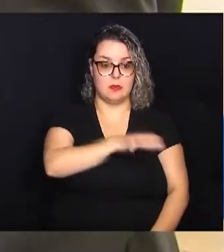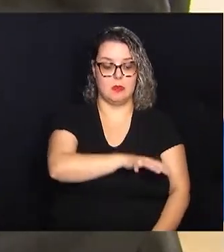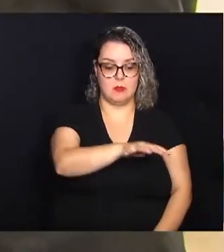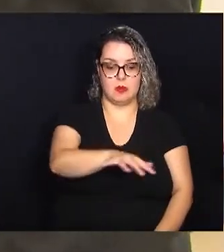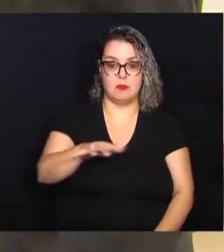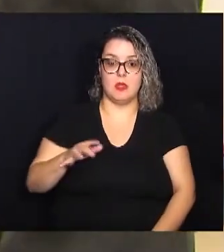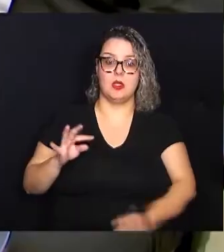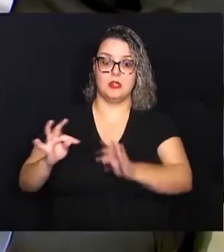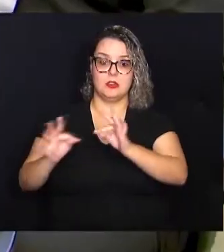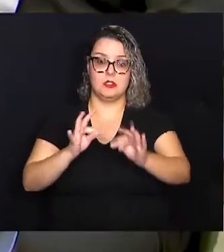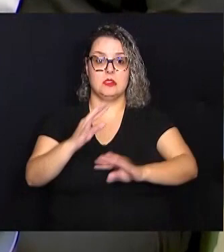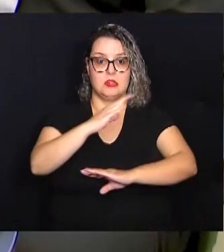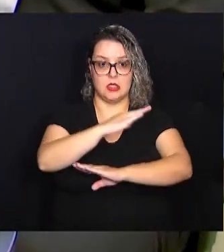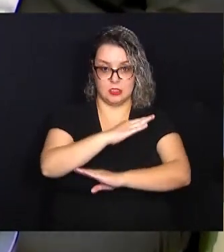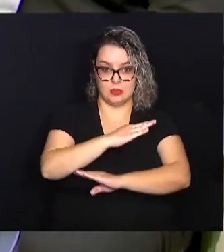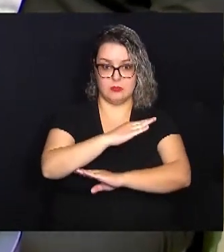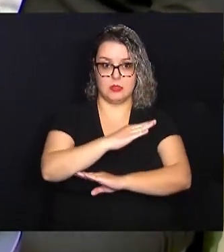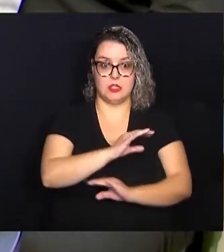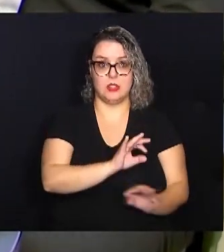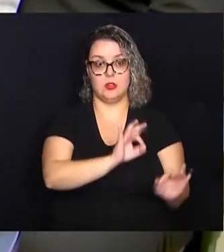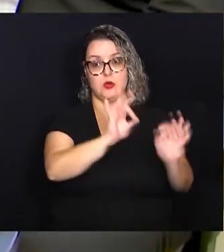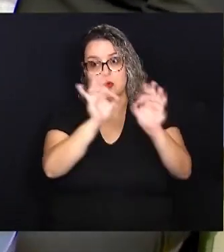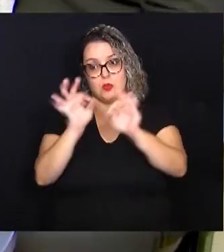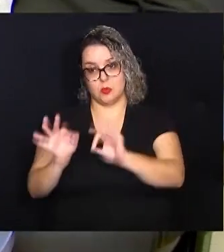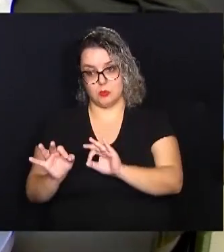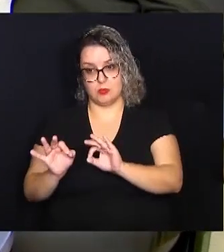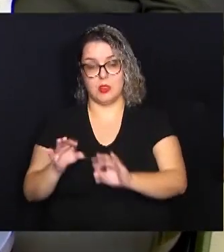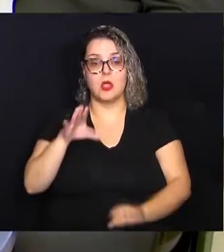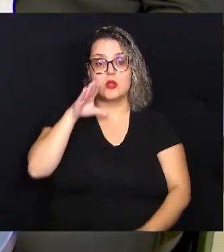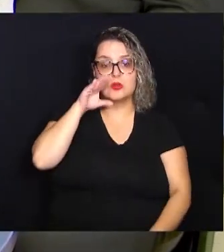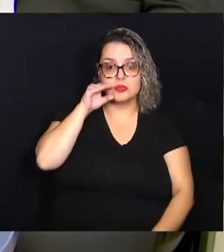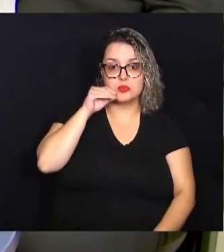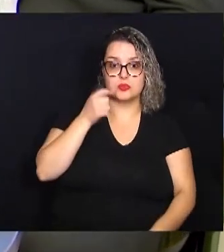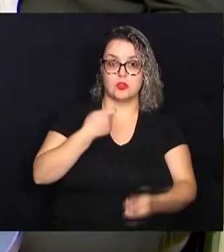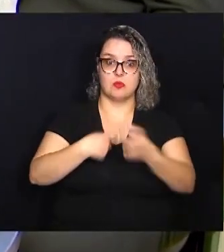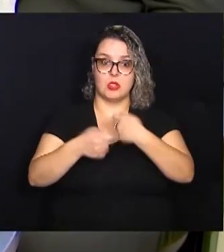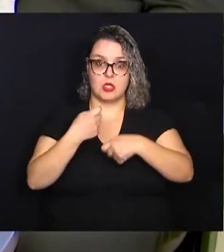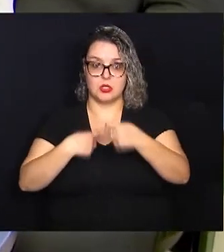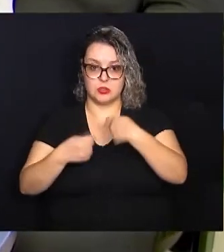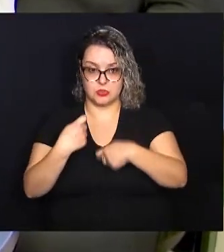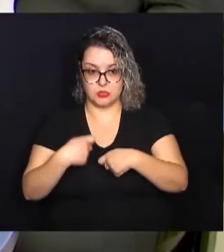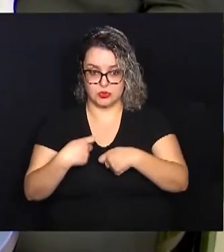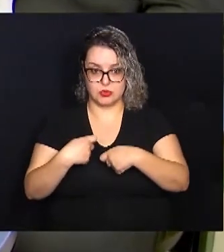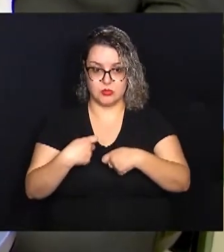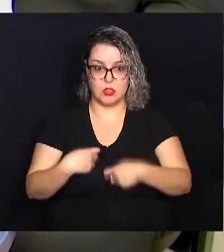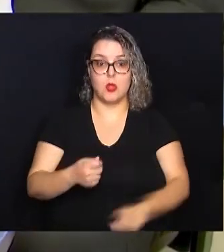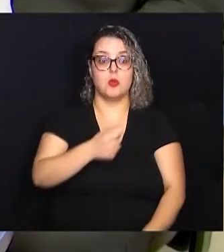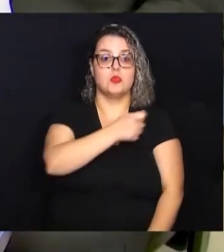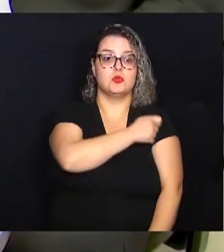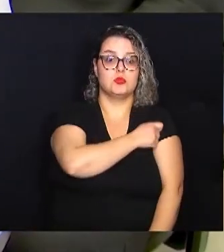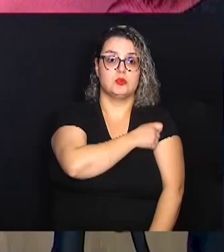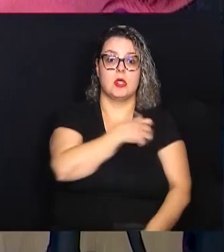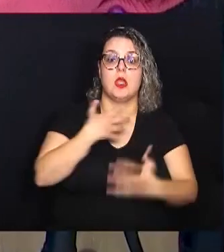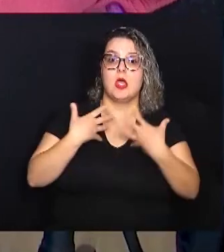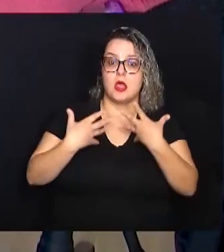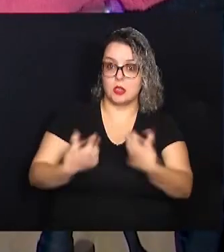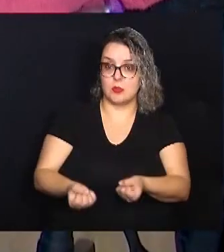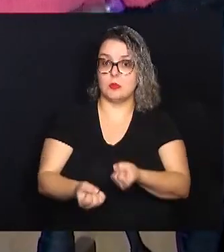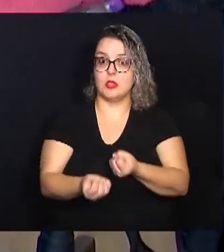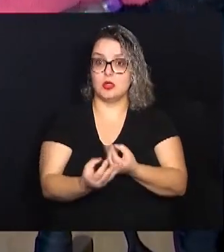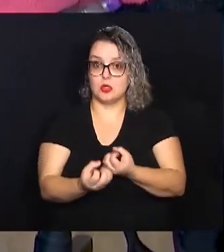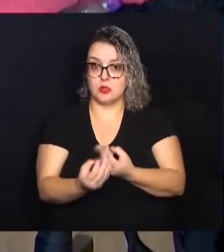técnicos da Câmara. Acompanhados de funcionários administrativos, Os estudantes receberam